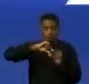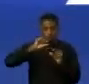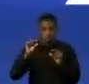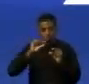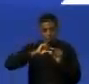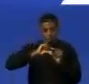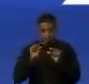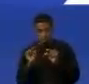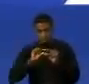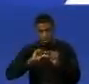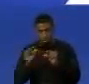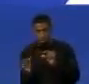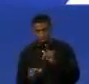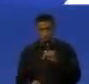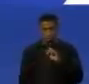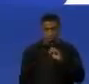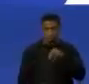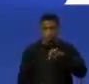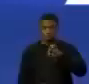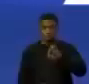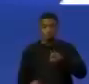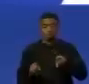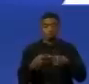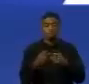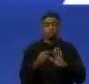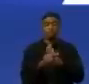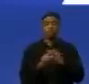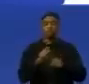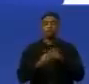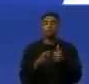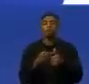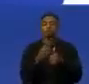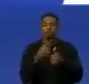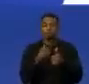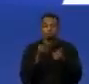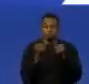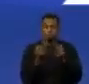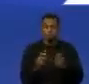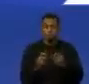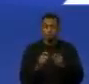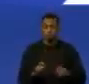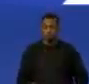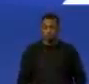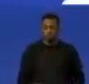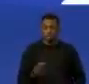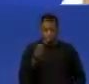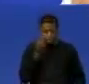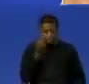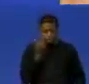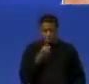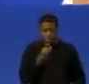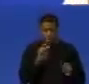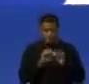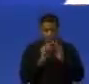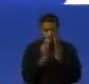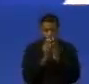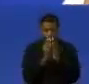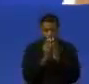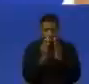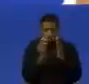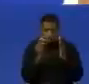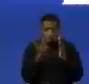DNA mostrados aqui nas alternativas será o primeiro a desnaturar, ou seja, a abrir, ter